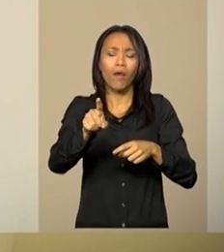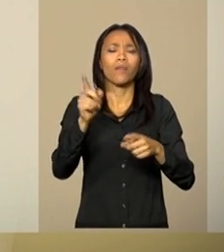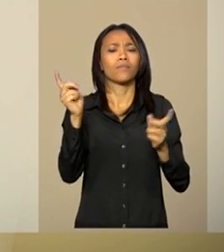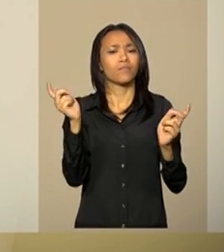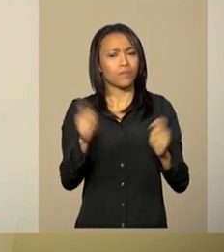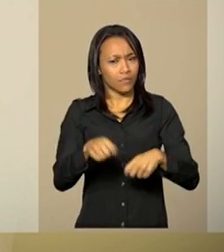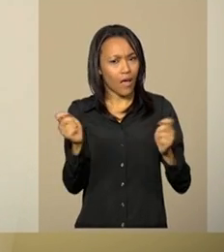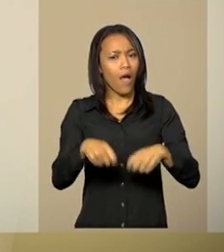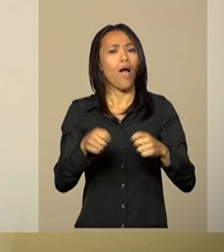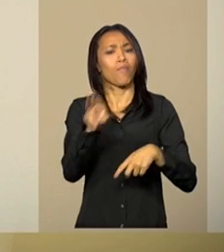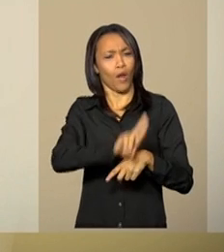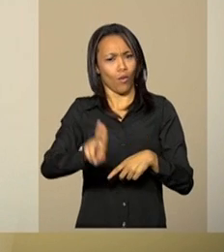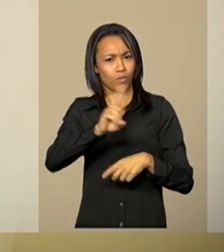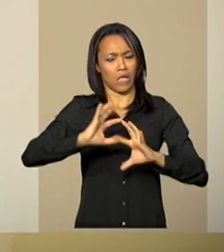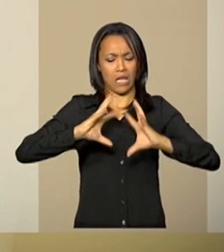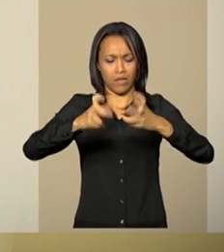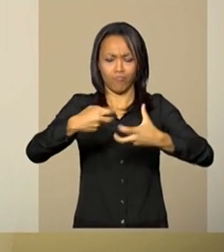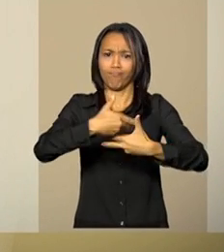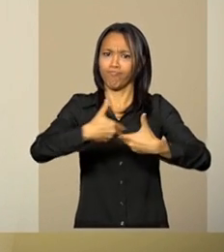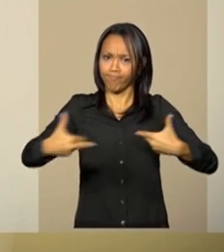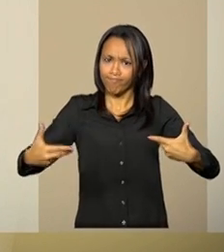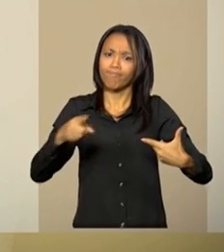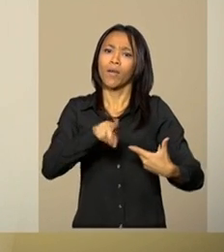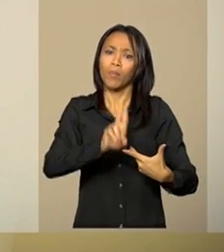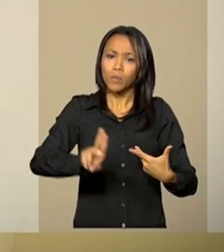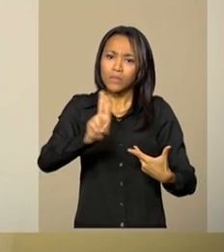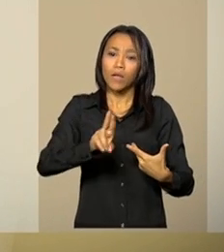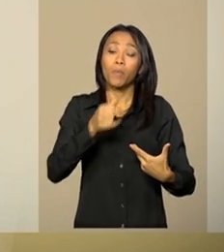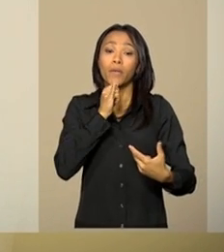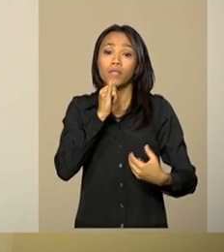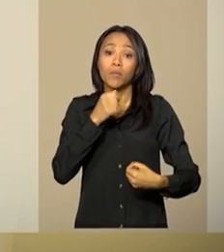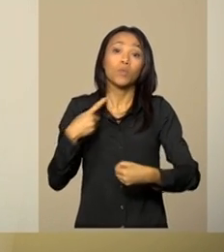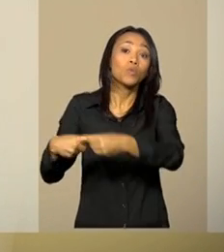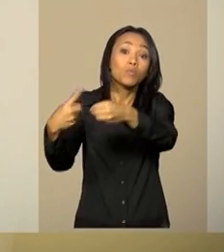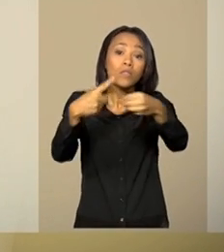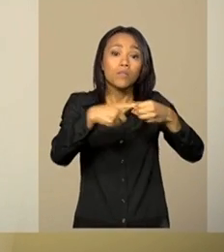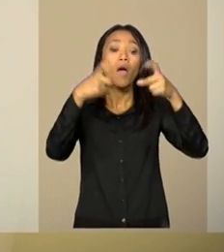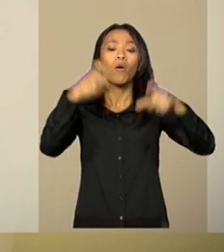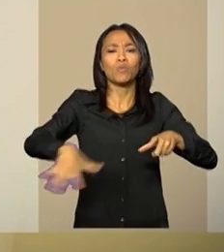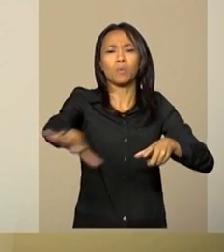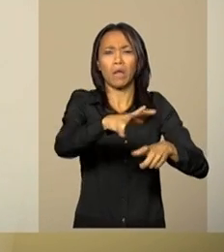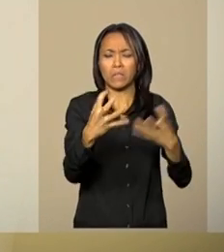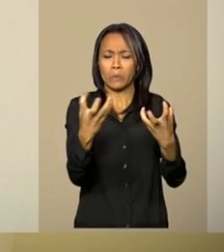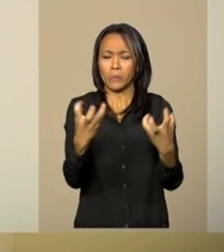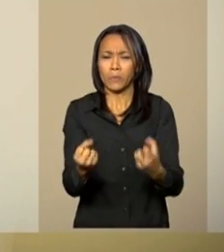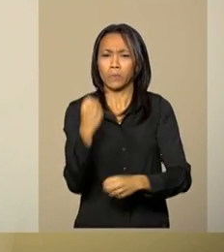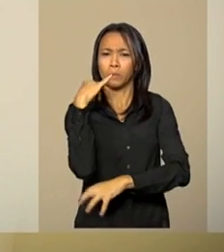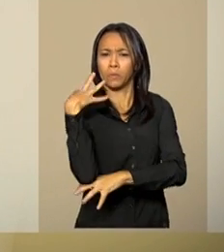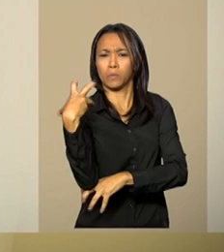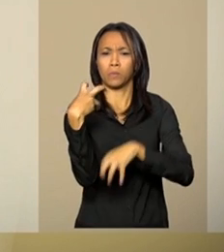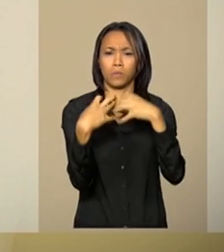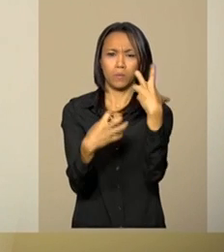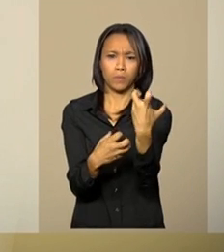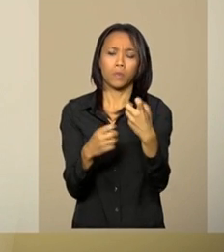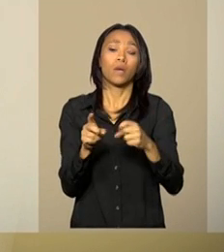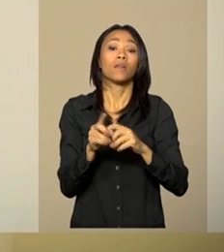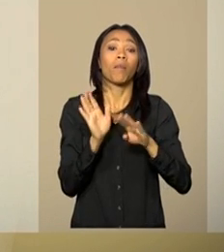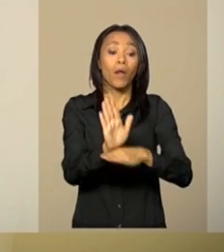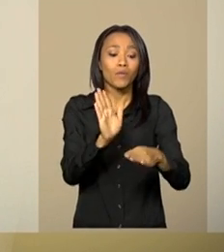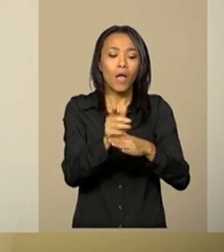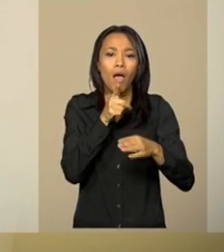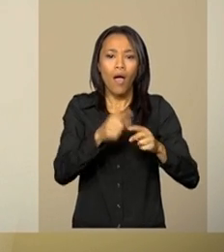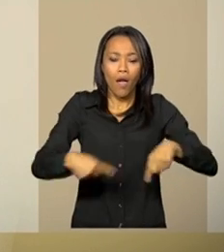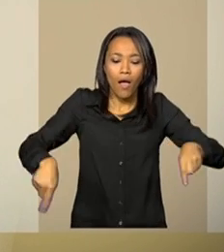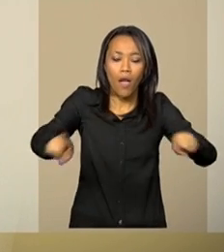muita coisa com essas máquinas, Luciano. Por exemplo, nos municípios do semiárido, dá para fazer barraginhas, recuperar